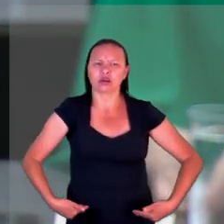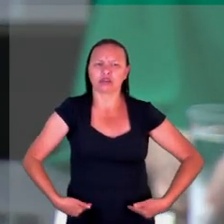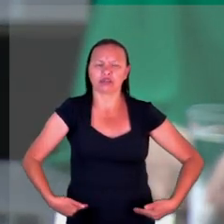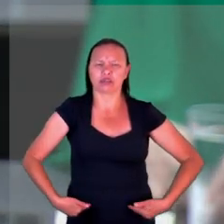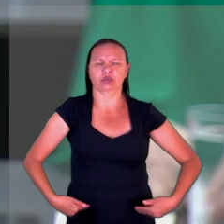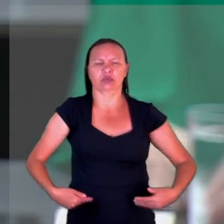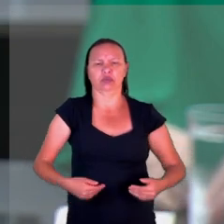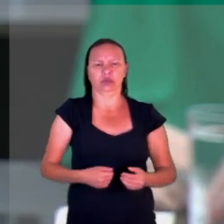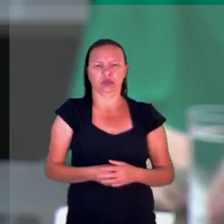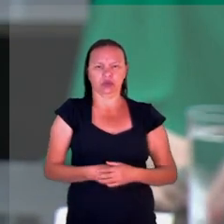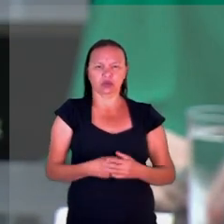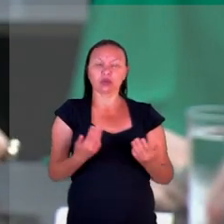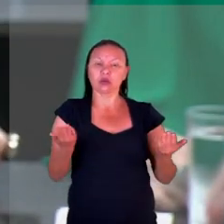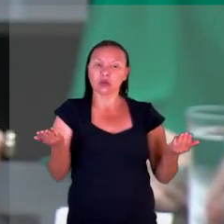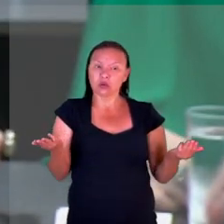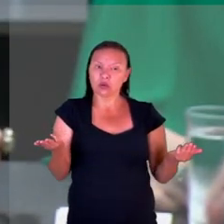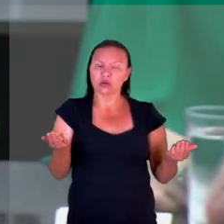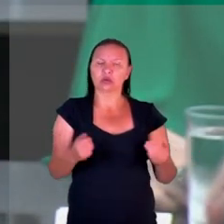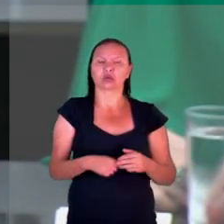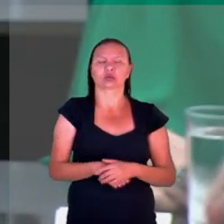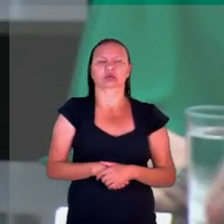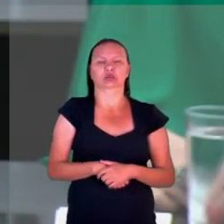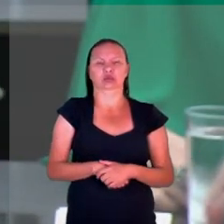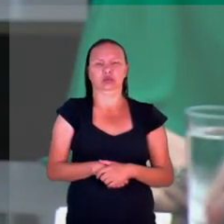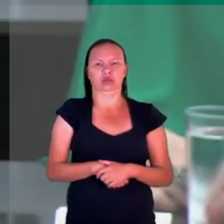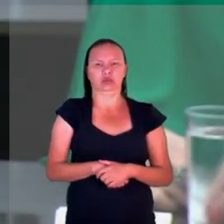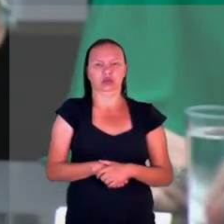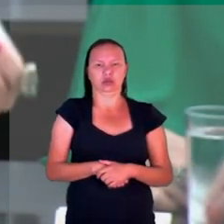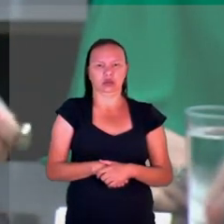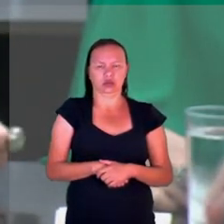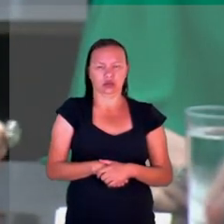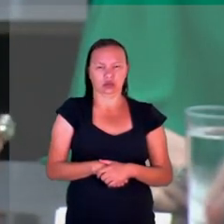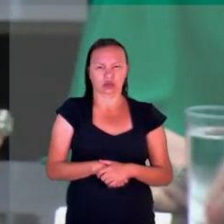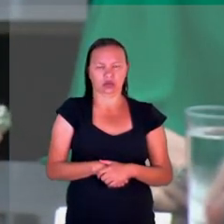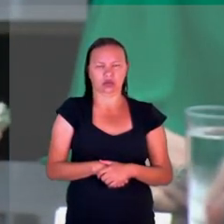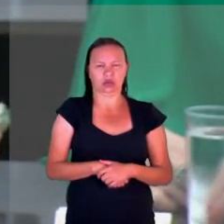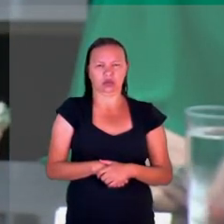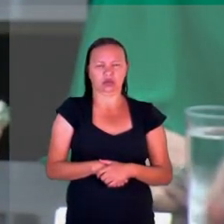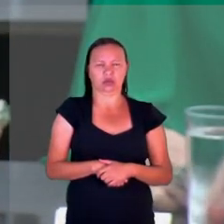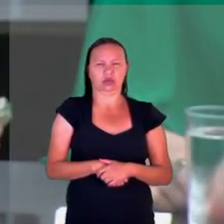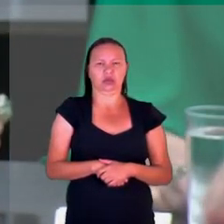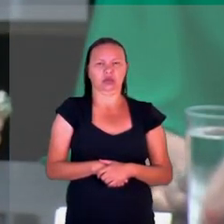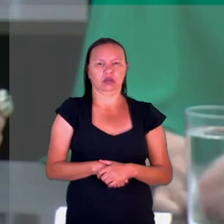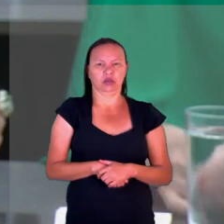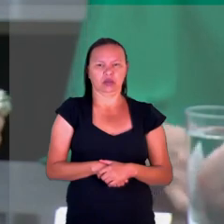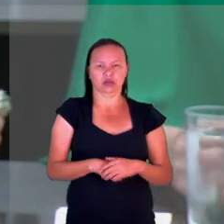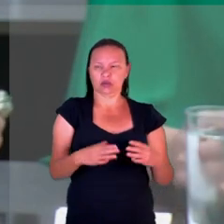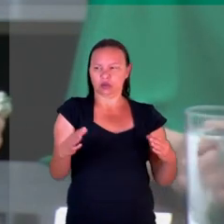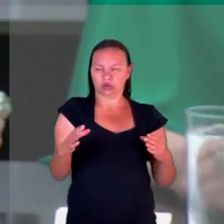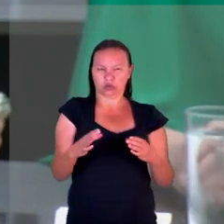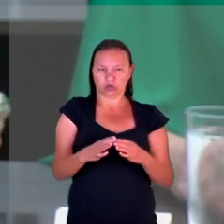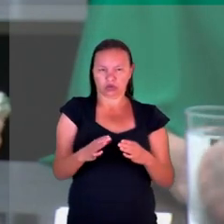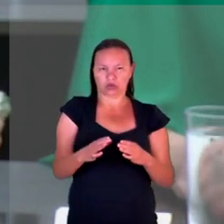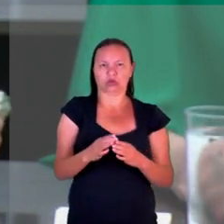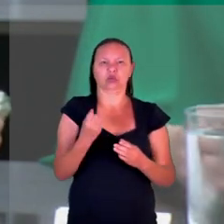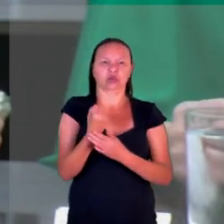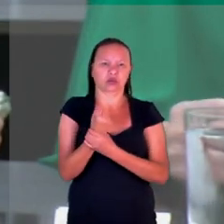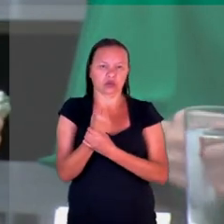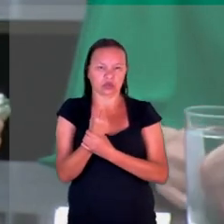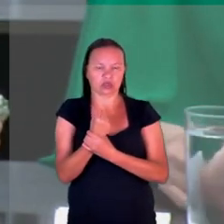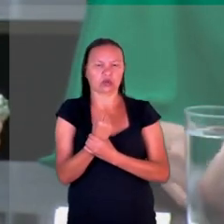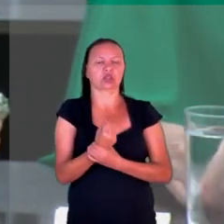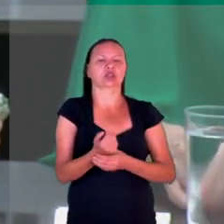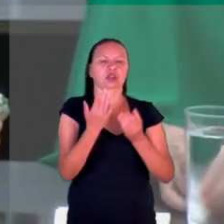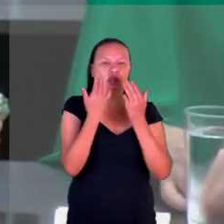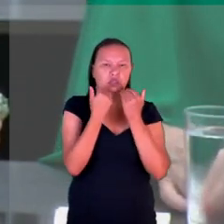seria essa essa quais seriam essas possibilidades no âmbito da segurança alimentar e nutricional